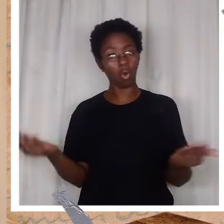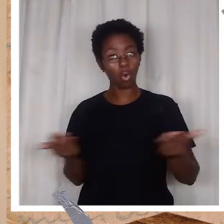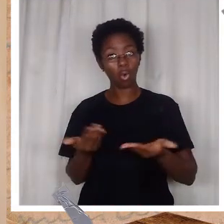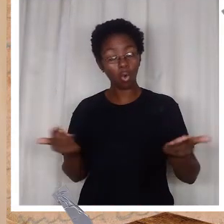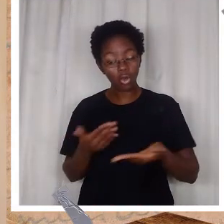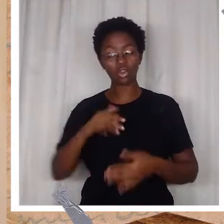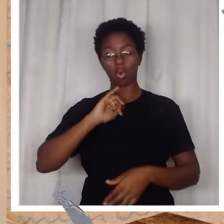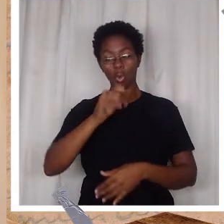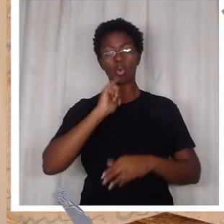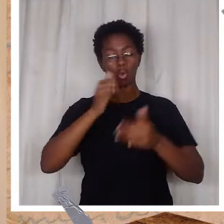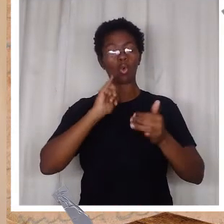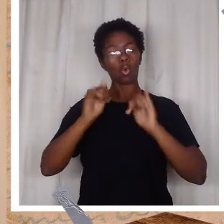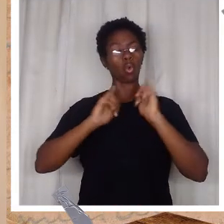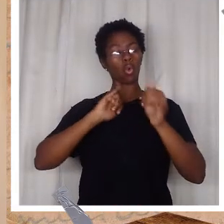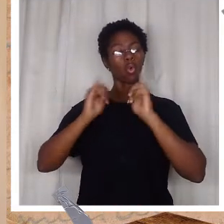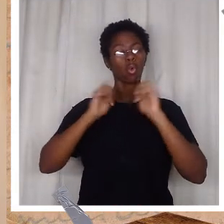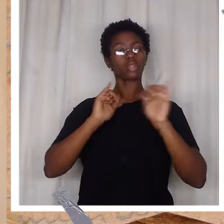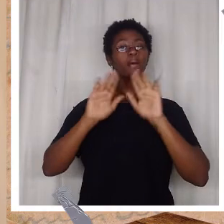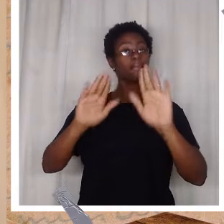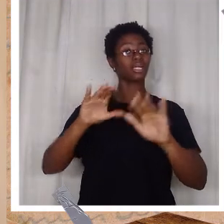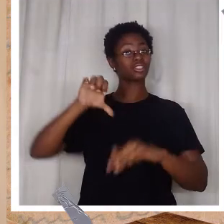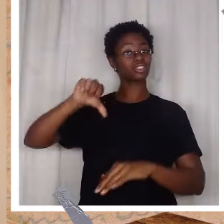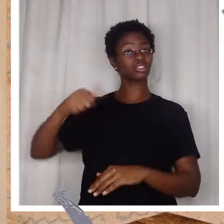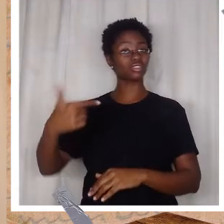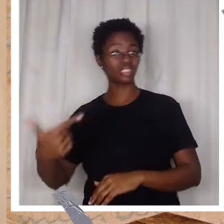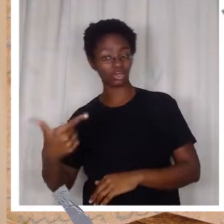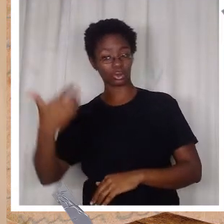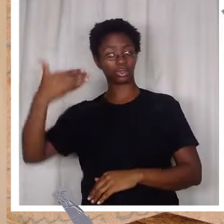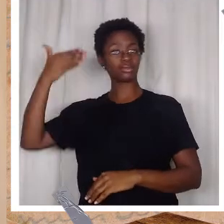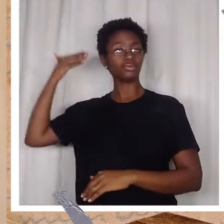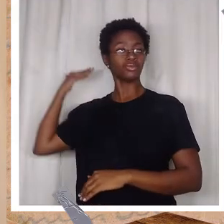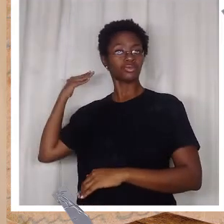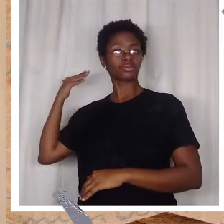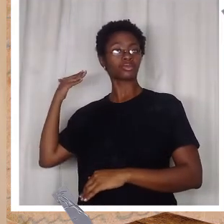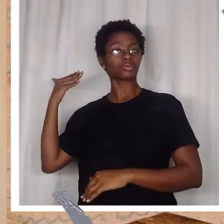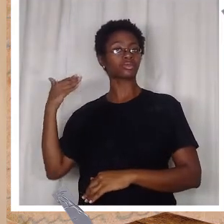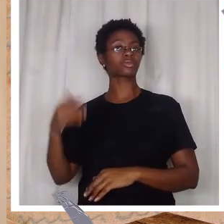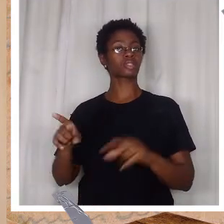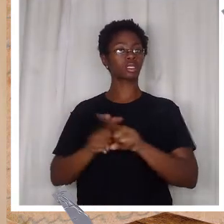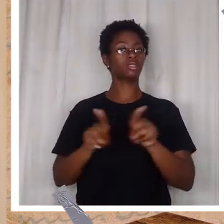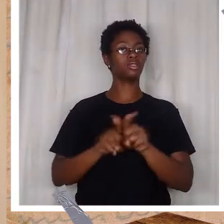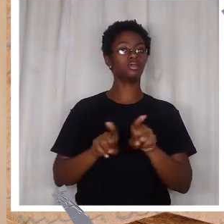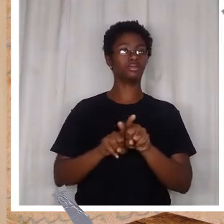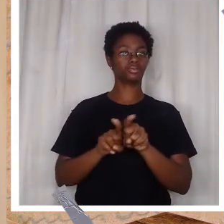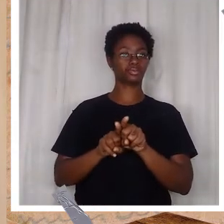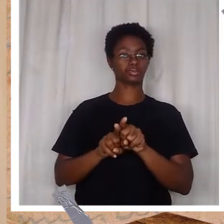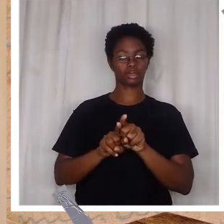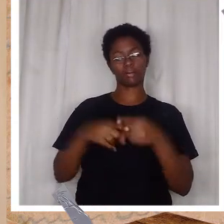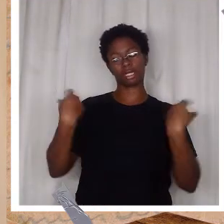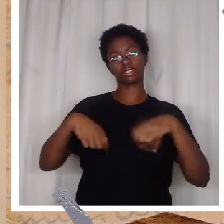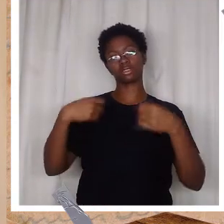92 ela não era ainda, como ela também deixou de ser. Temos que também